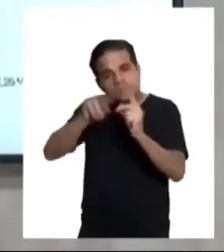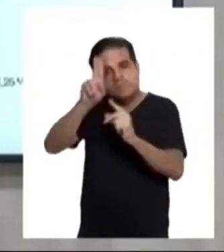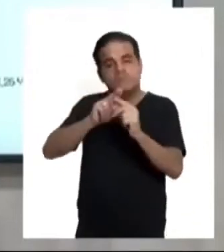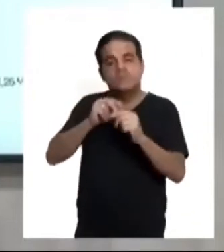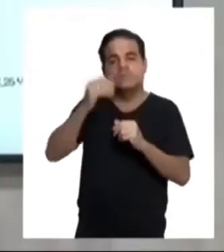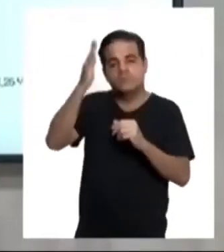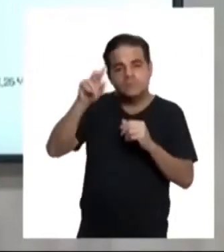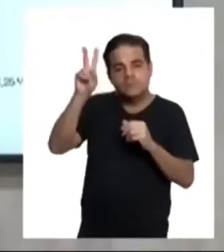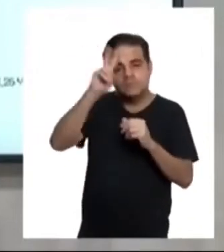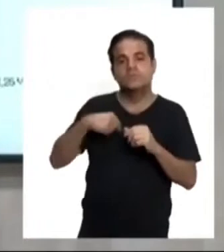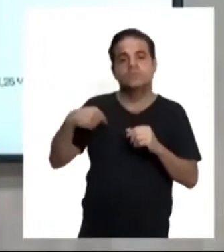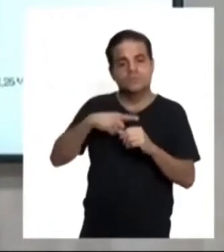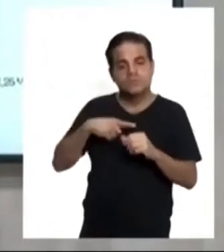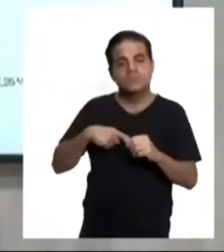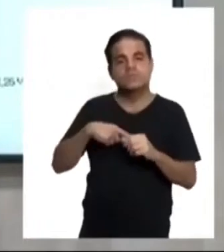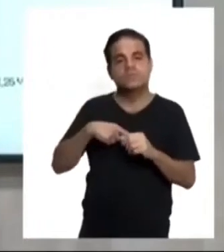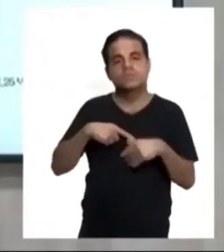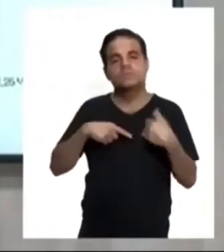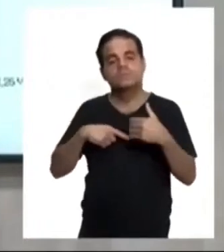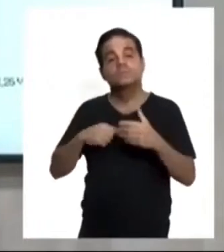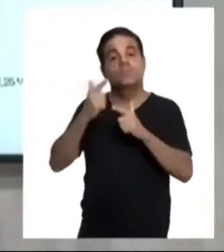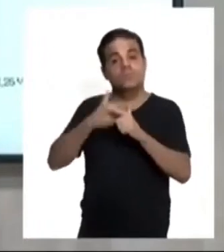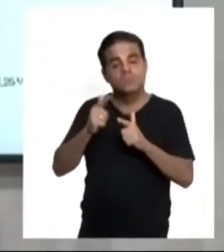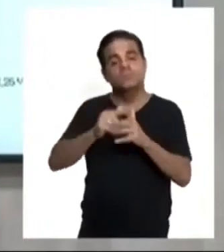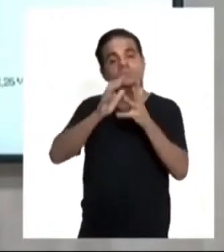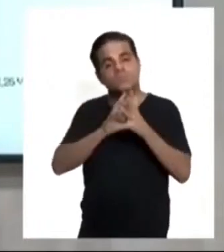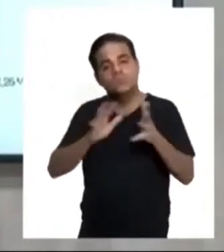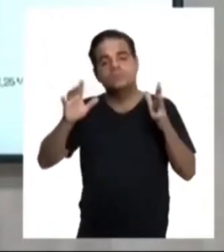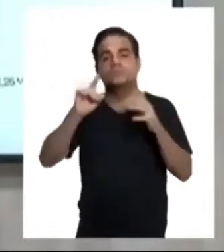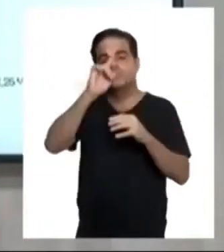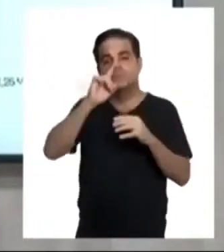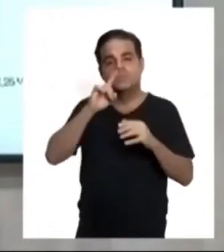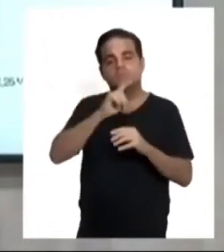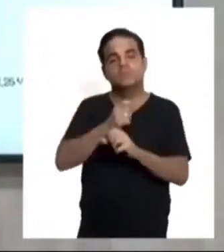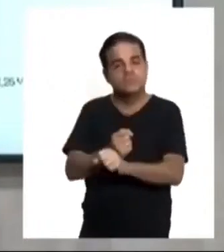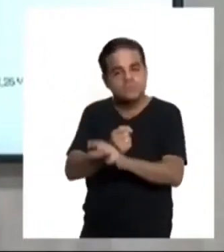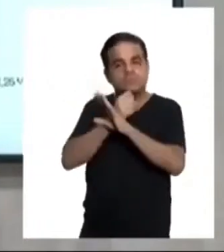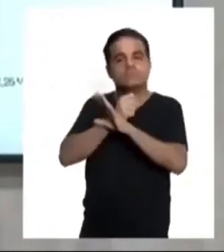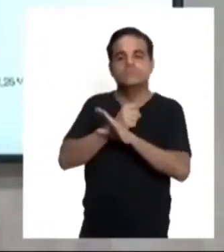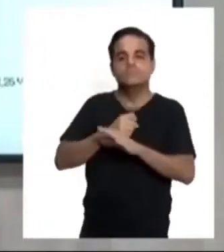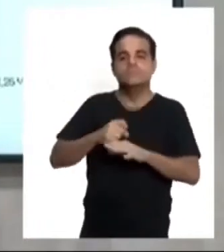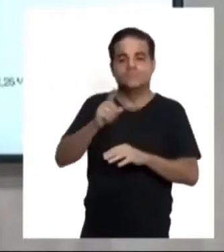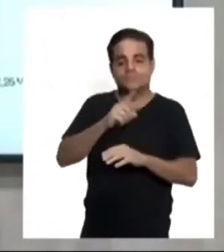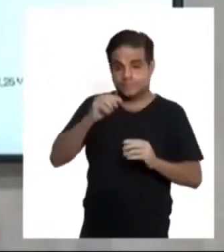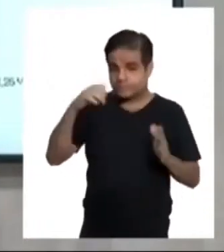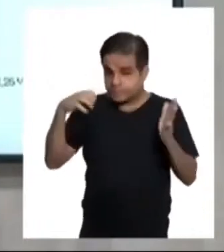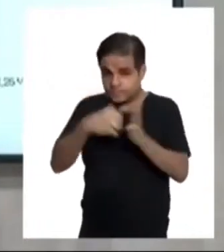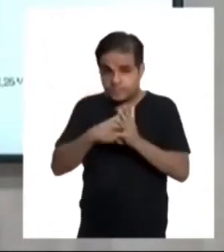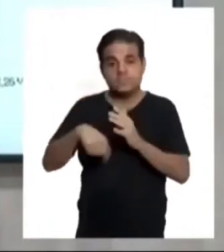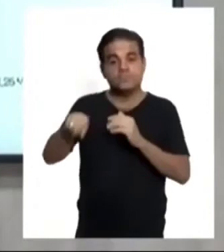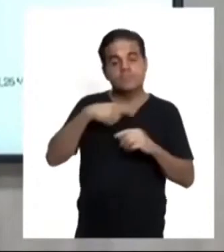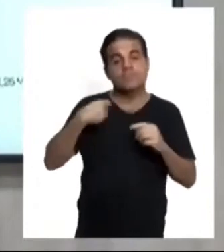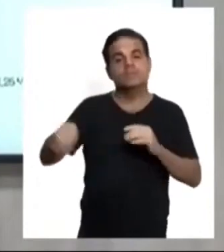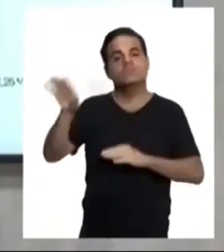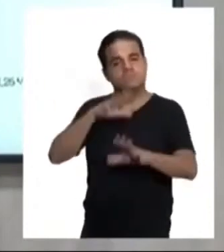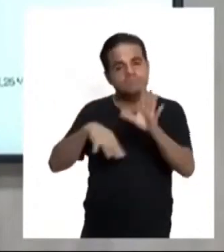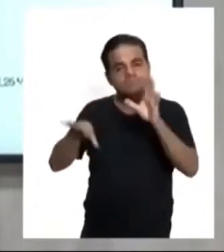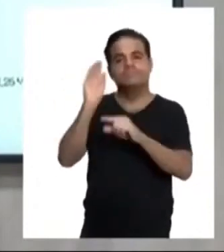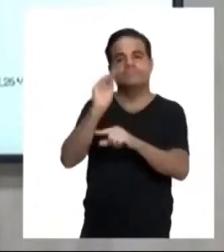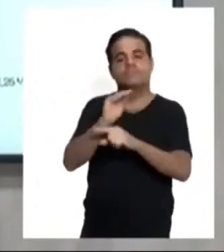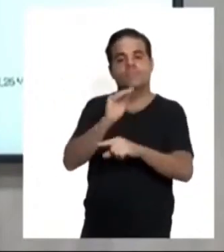como eu disse, nós temos o grande problema dos lixos atômicos, nós temos o problema dos acidentes, e nós temos que tomar muito